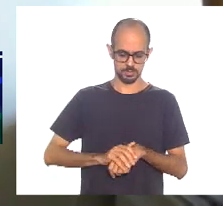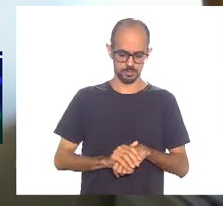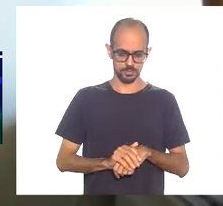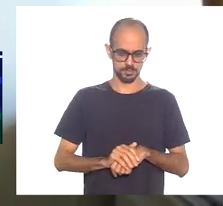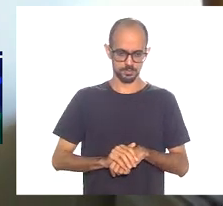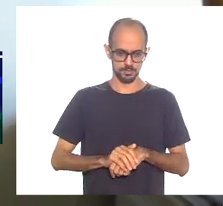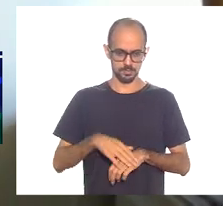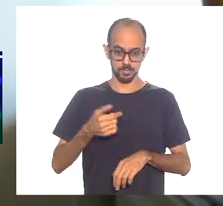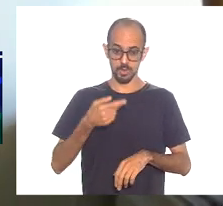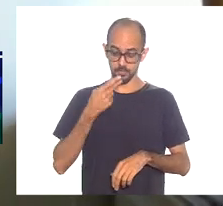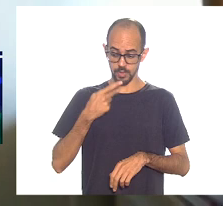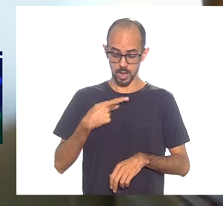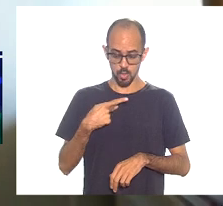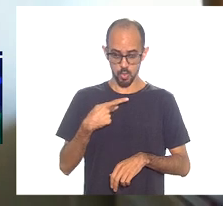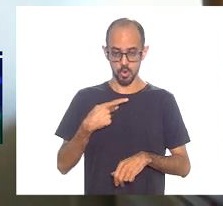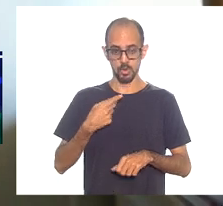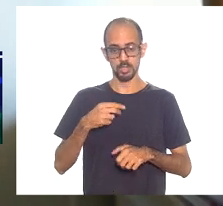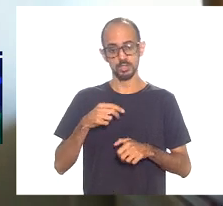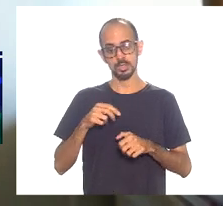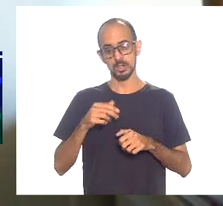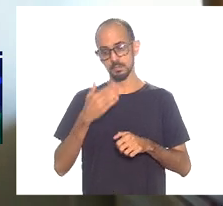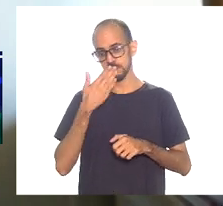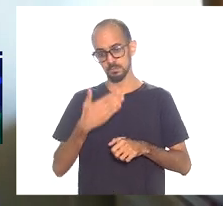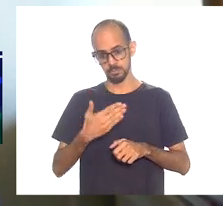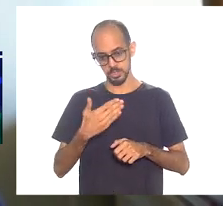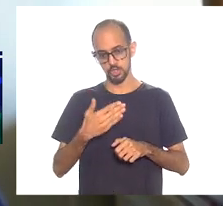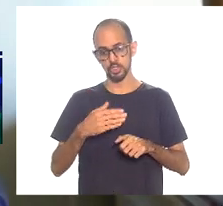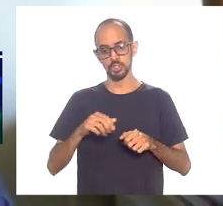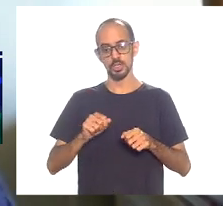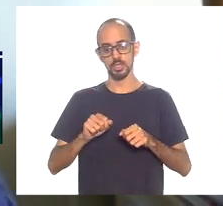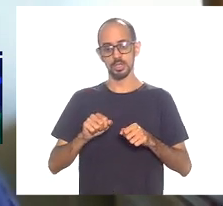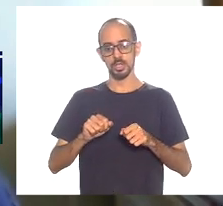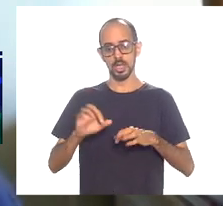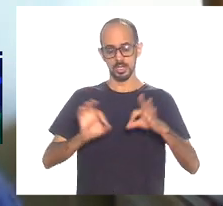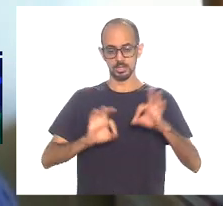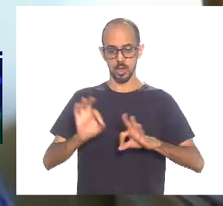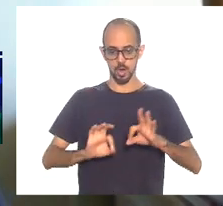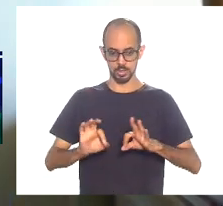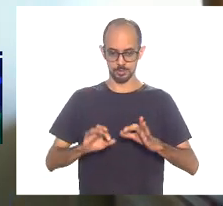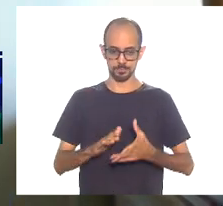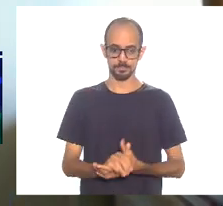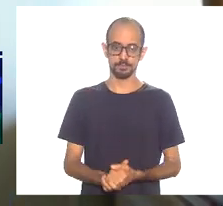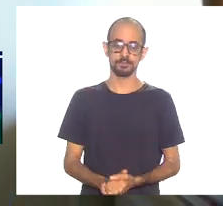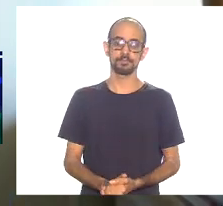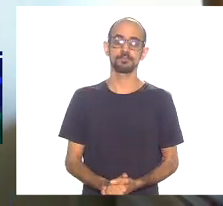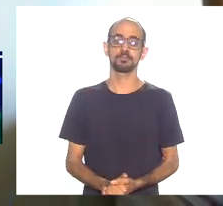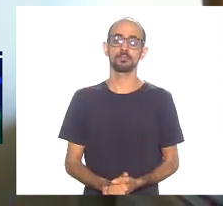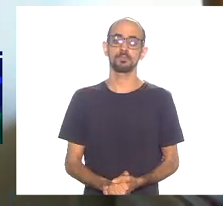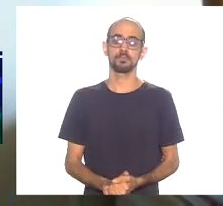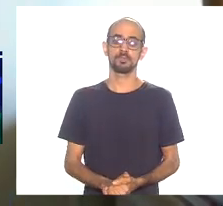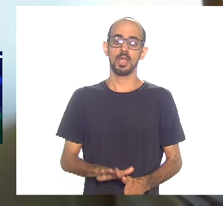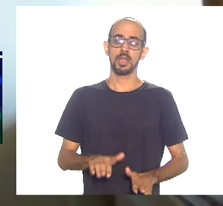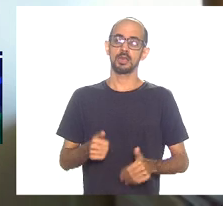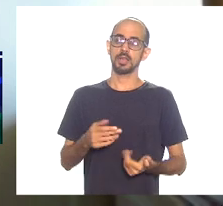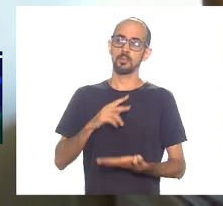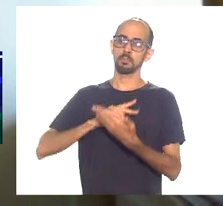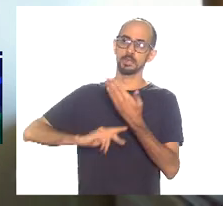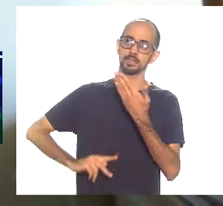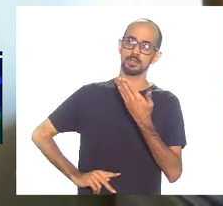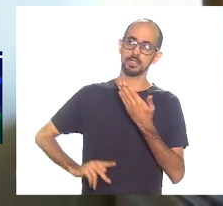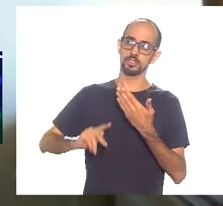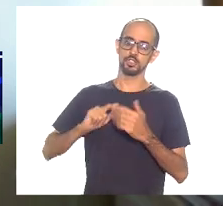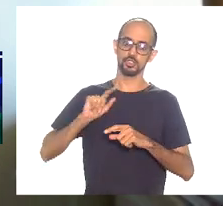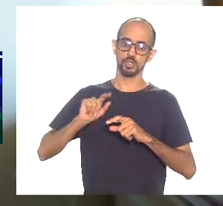e afirmou que ia fazer esta questão do idioma e eu